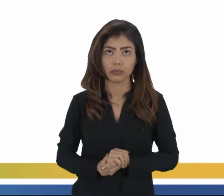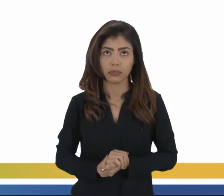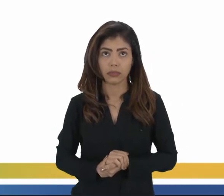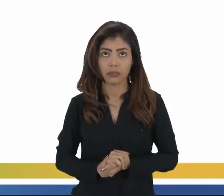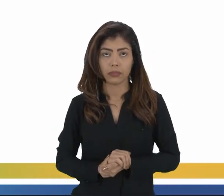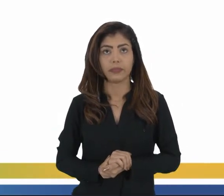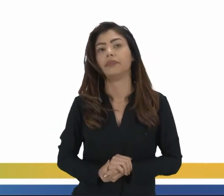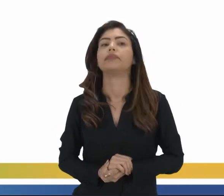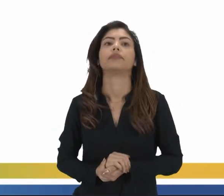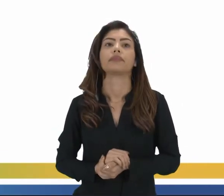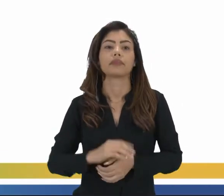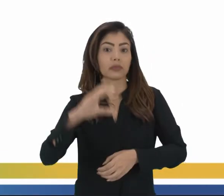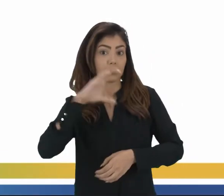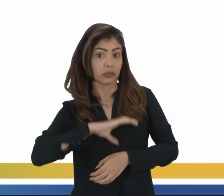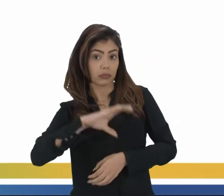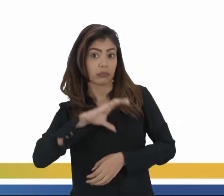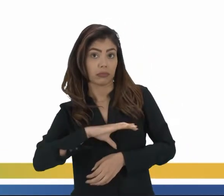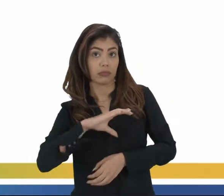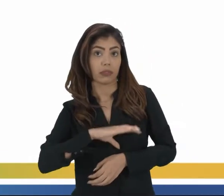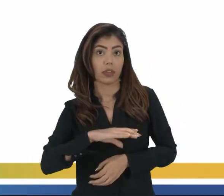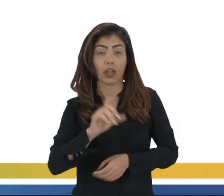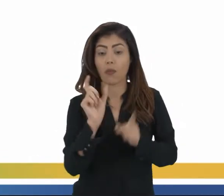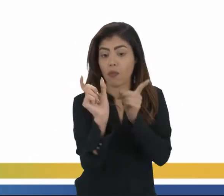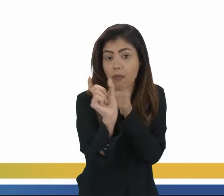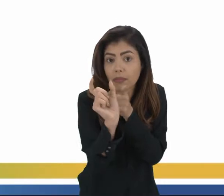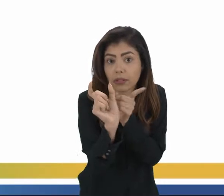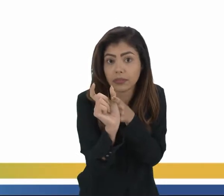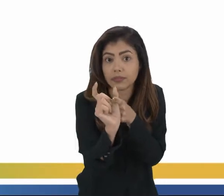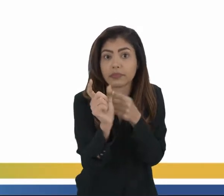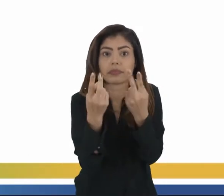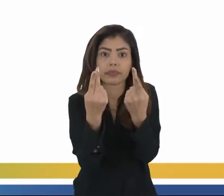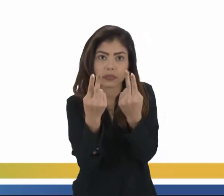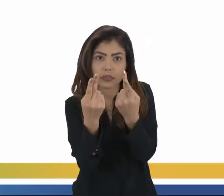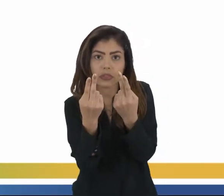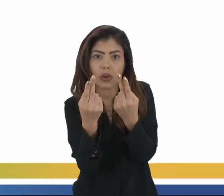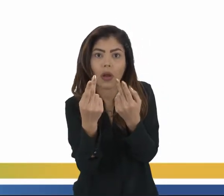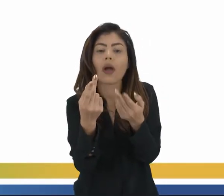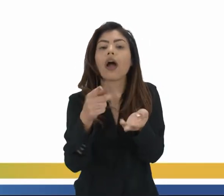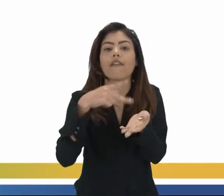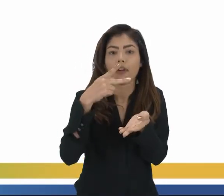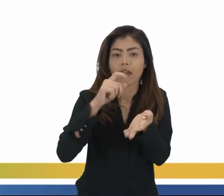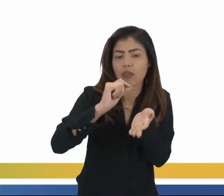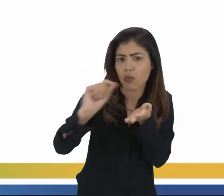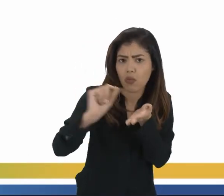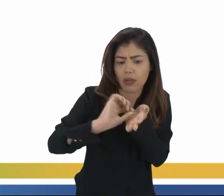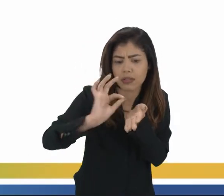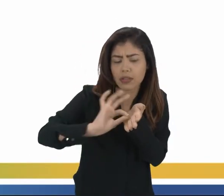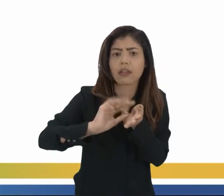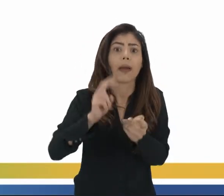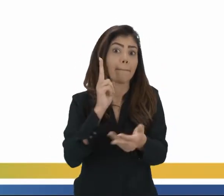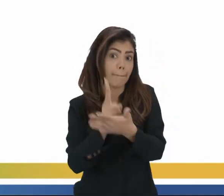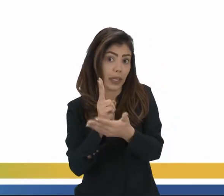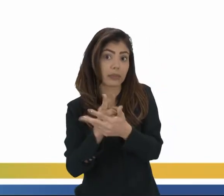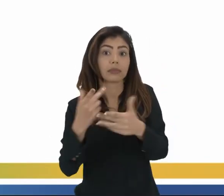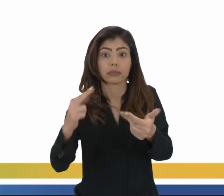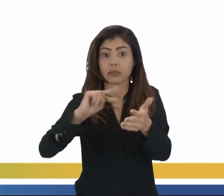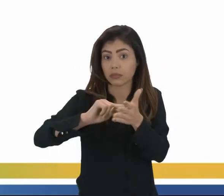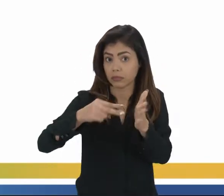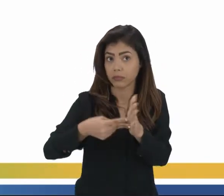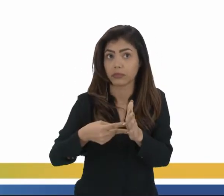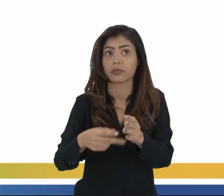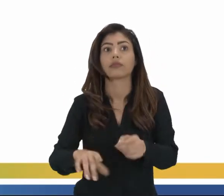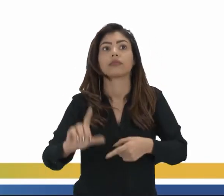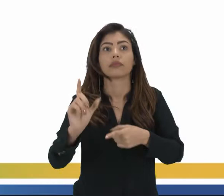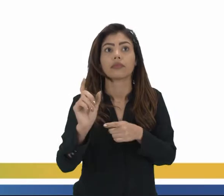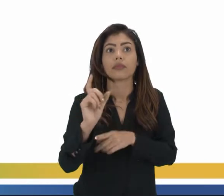pleonasmo. Dentro do português, nós temos uma palavra igual, de pronúncia igual, e que significa a mesma coisa. O conceito de